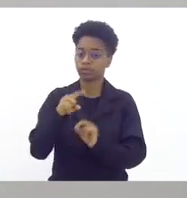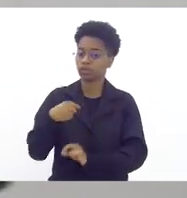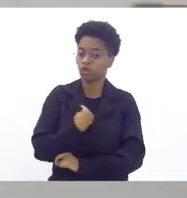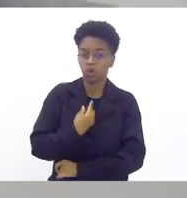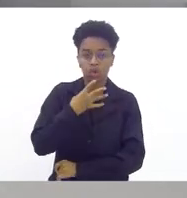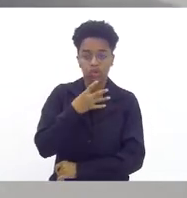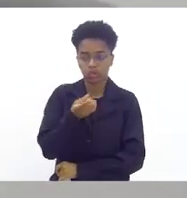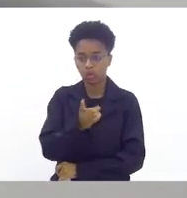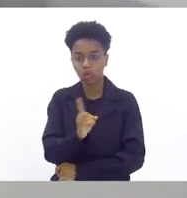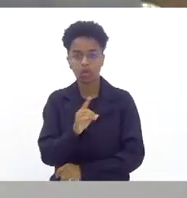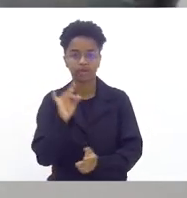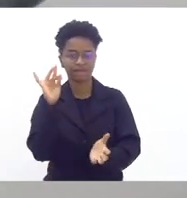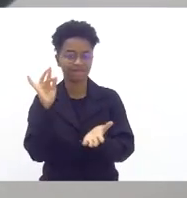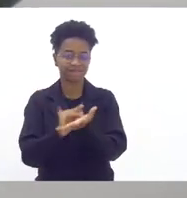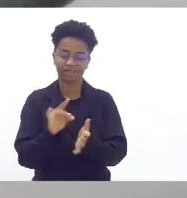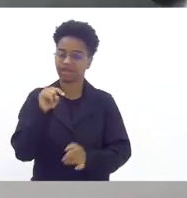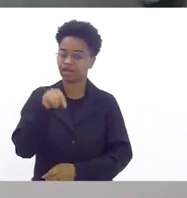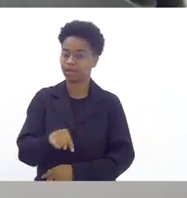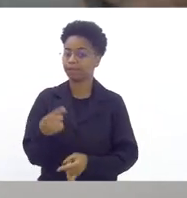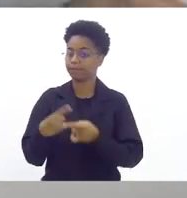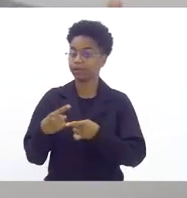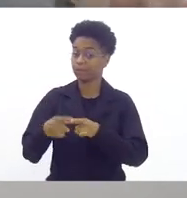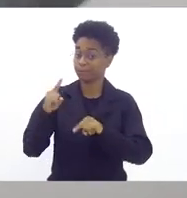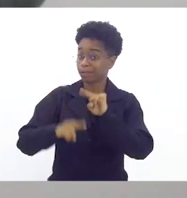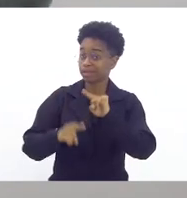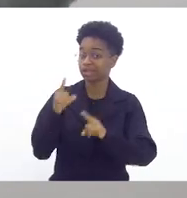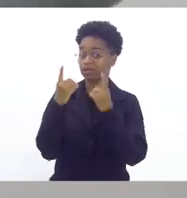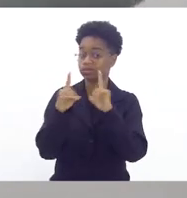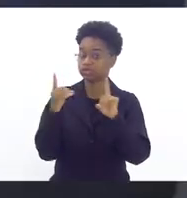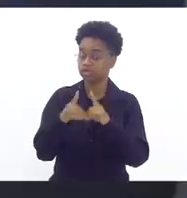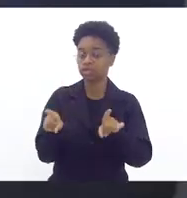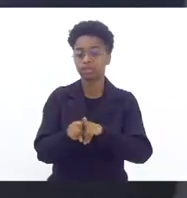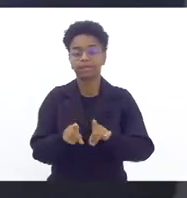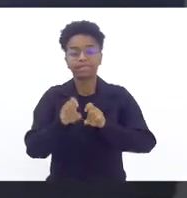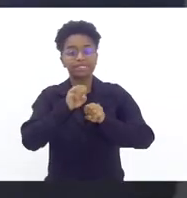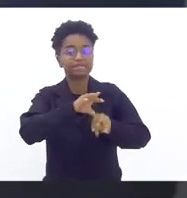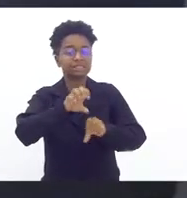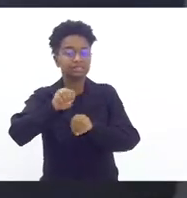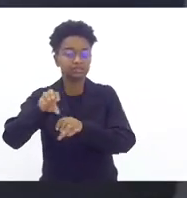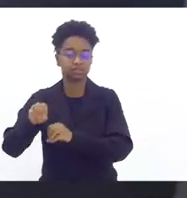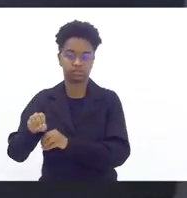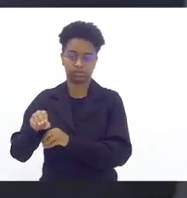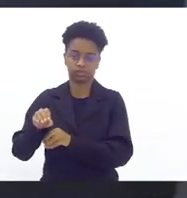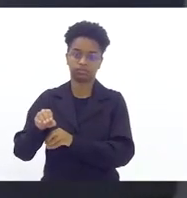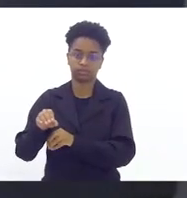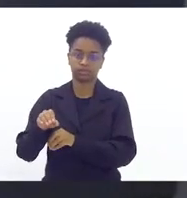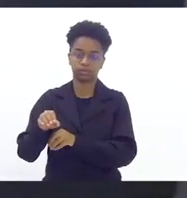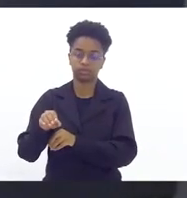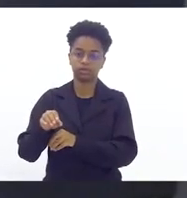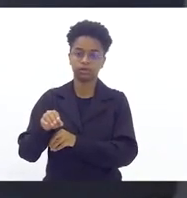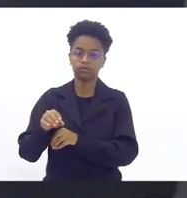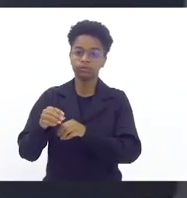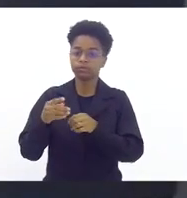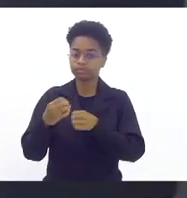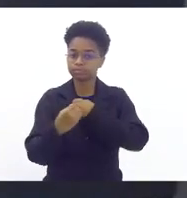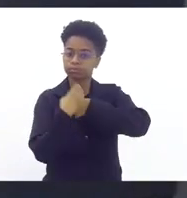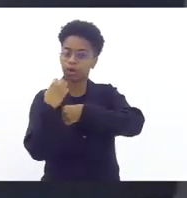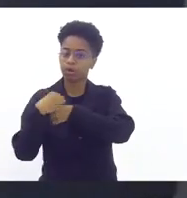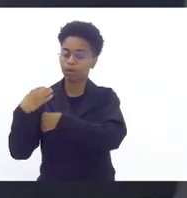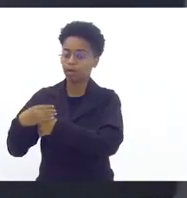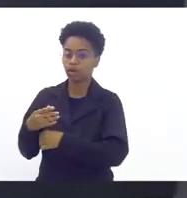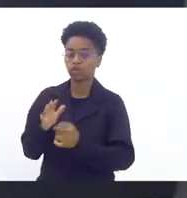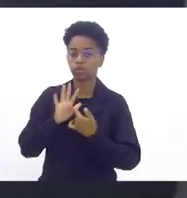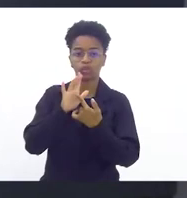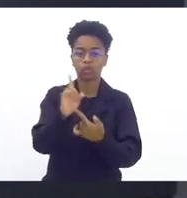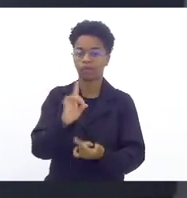conhecemos essa realidade porque os materiais didáticos, o ensino que nos é passado, não trata